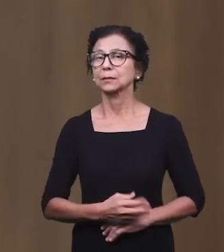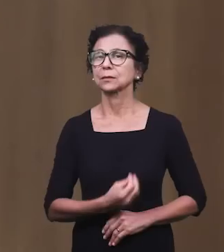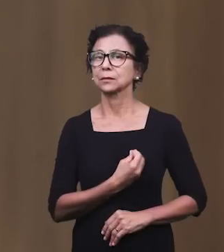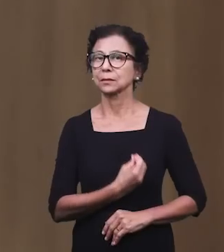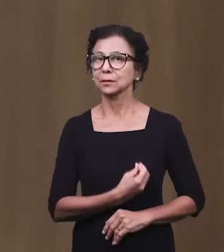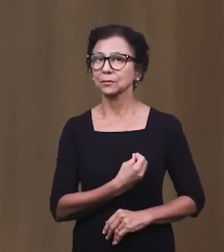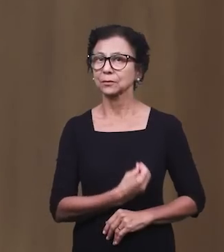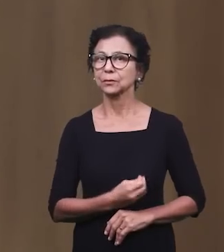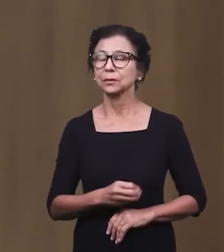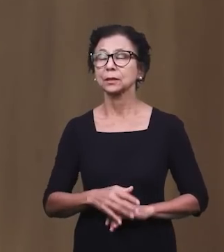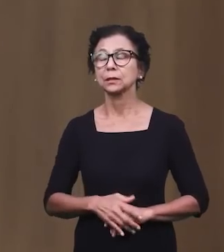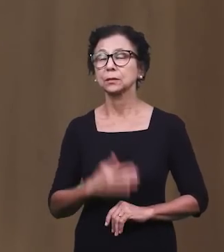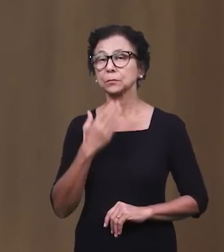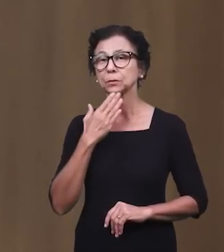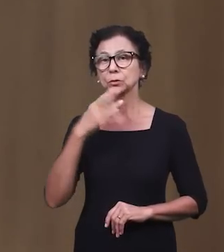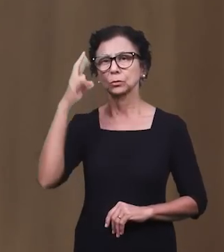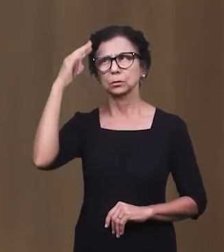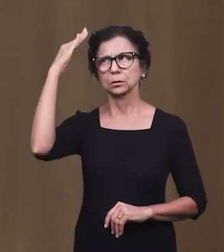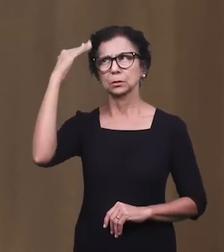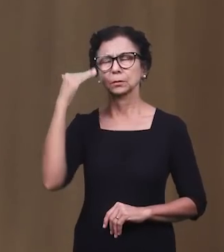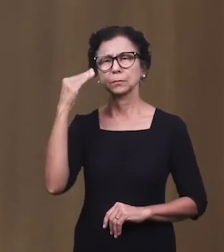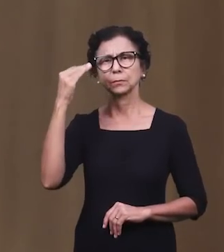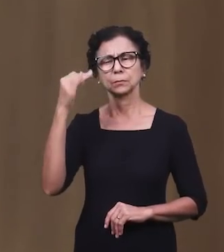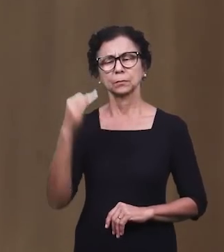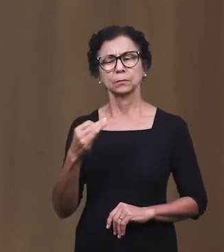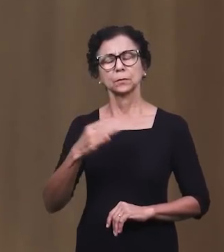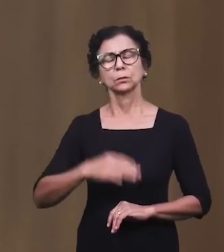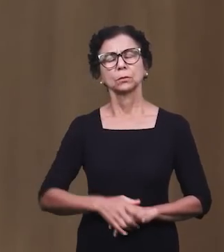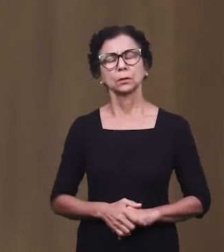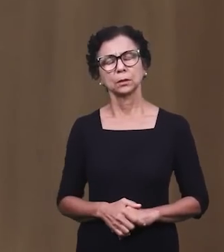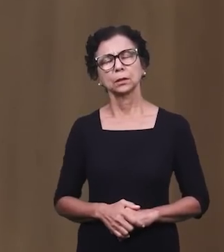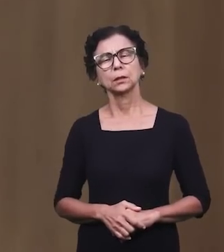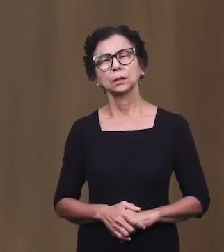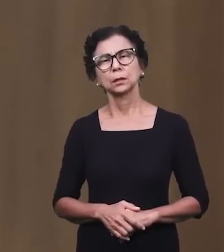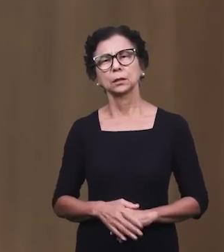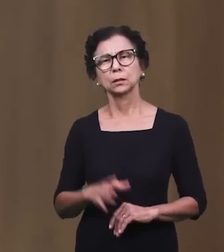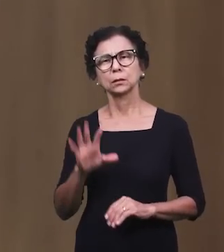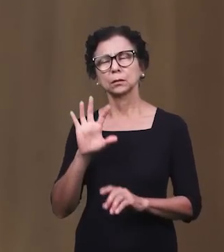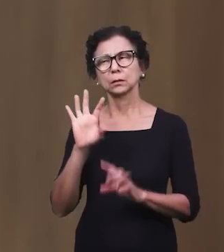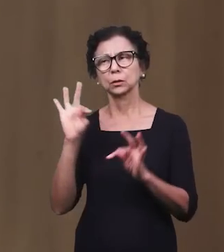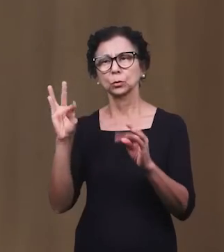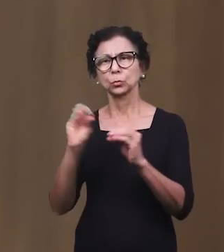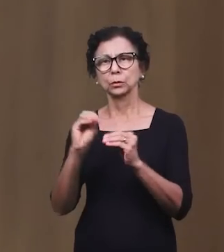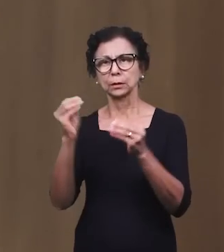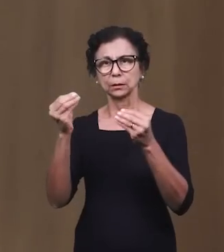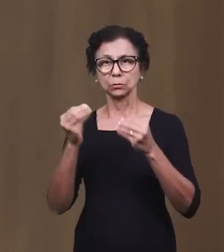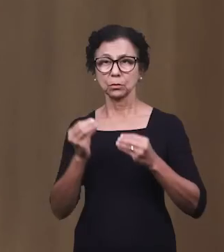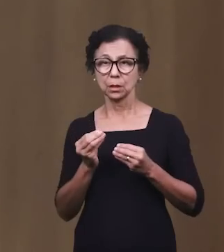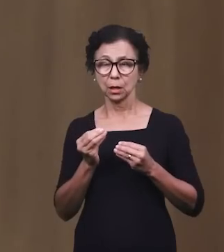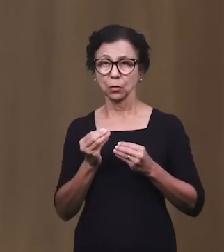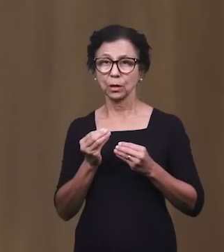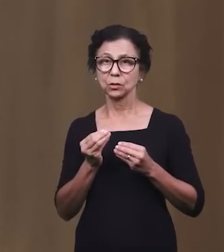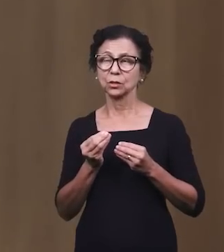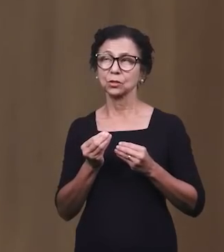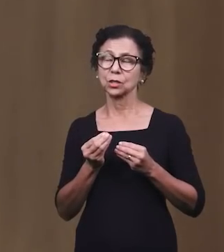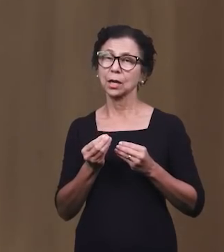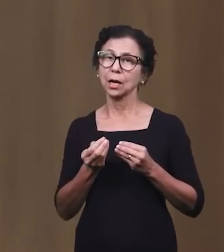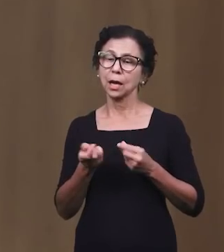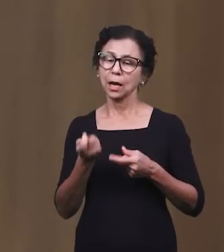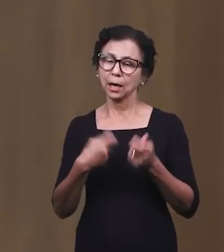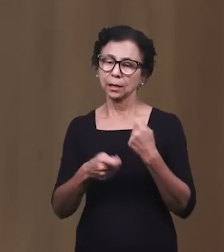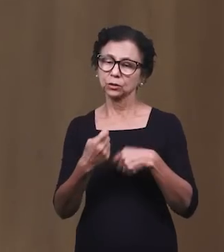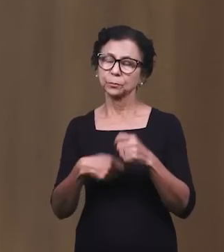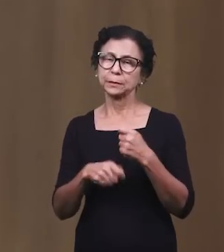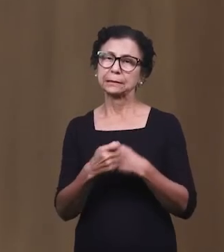também do Senhor a sabedoria para cuidar daquilo que Ele colocou nas nossas mãos. E uma dessas coisas é o